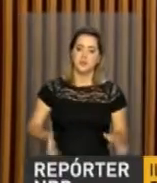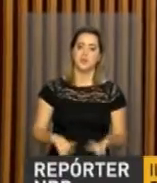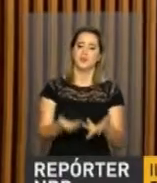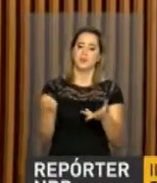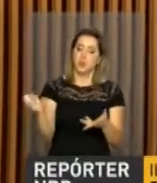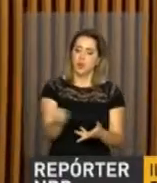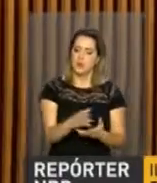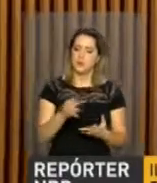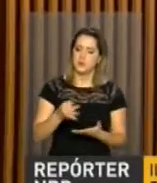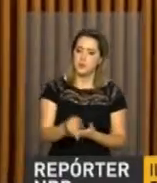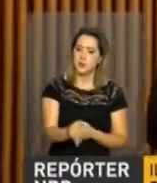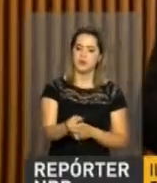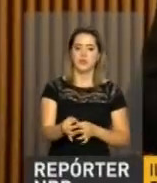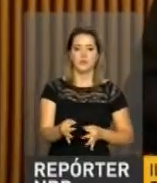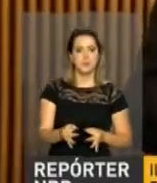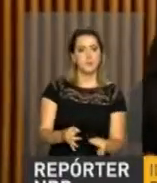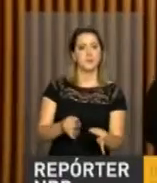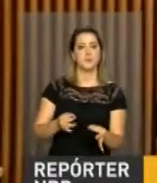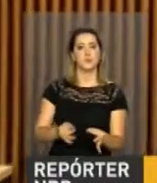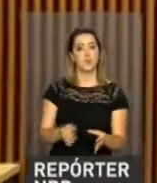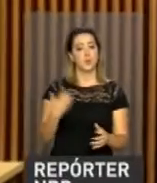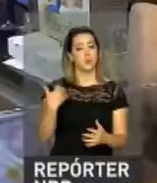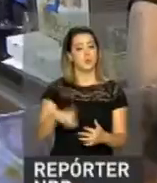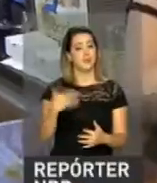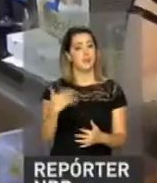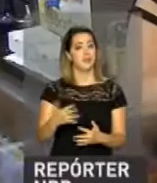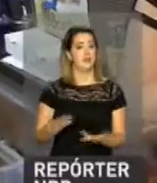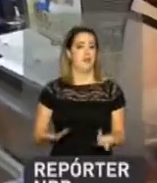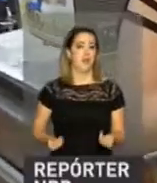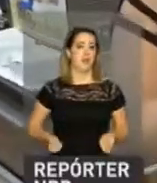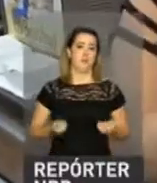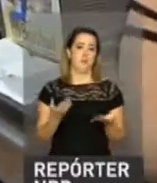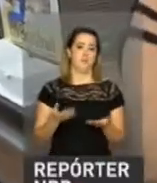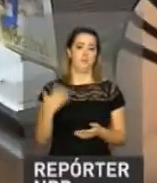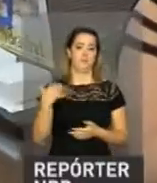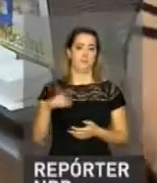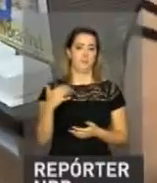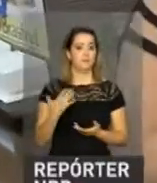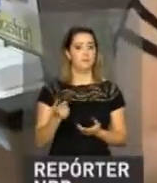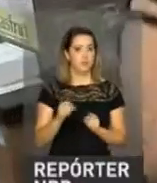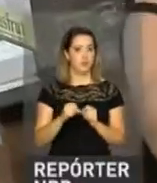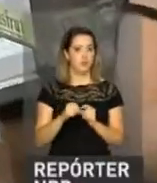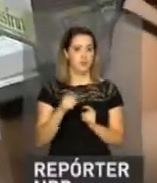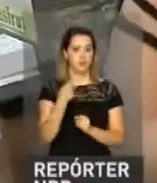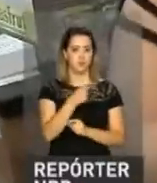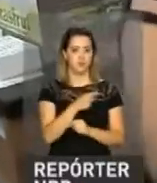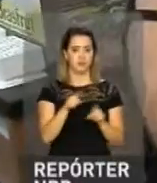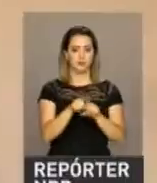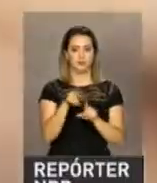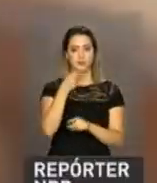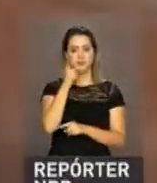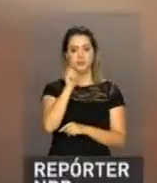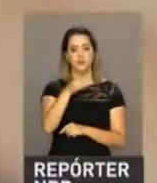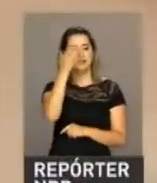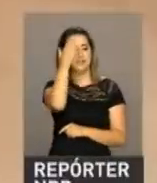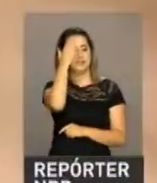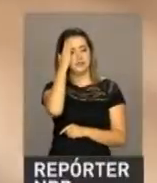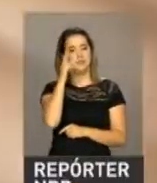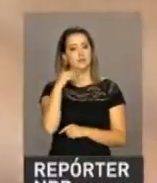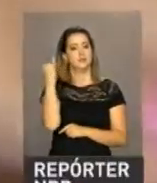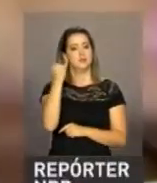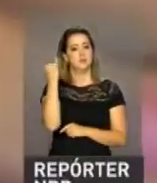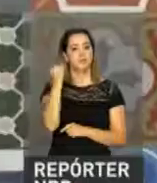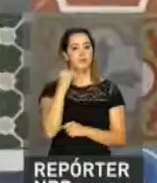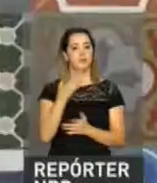novas moedas, cujos custos têm sido crescentes. A Andréia dos Santos, gerente dessa loja em Brasília, sabe muito bem o que é